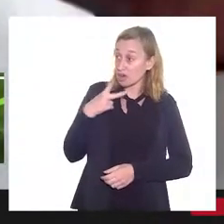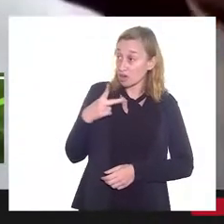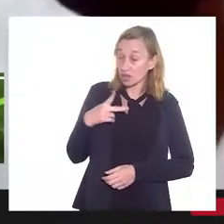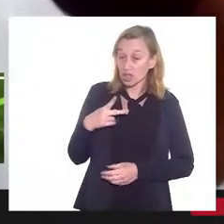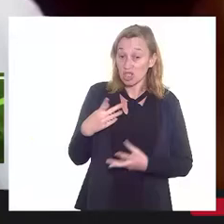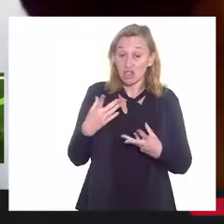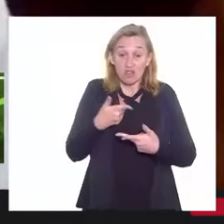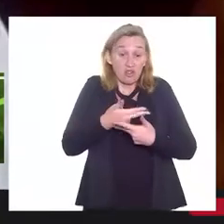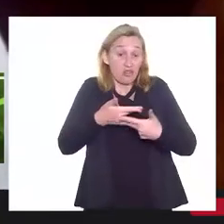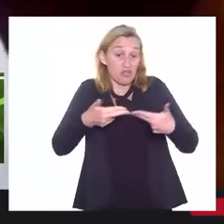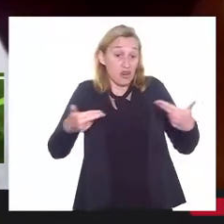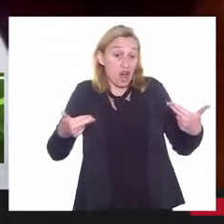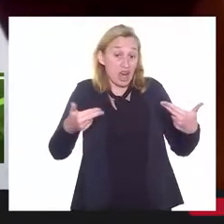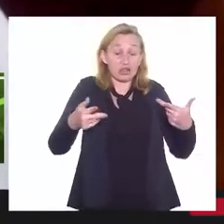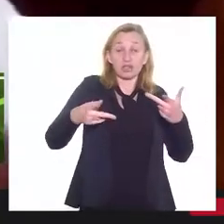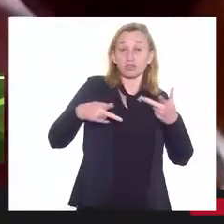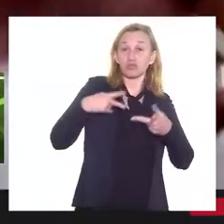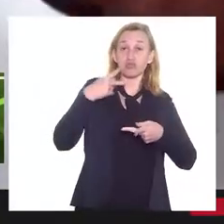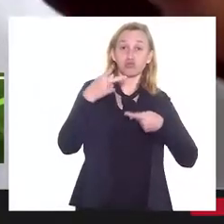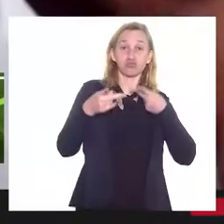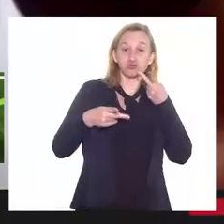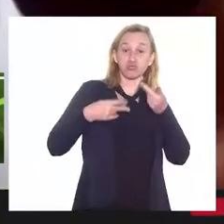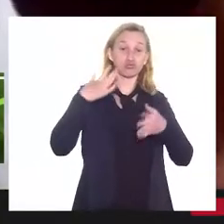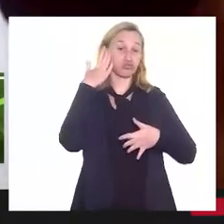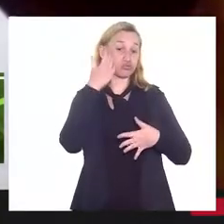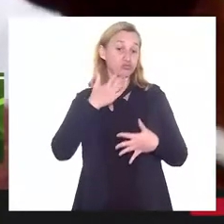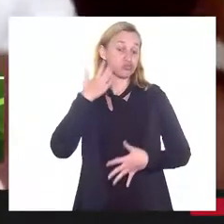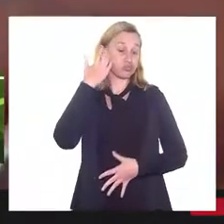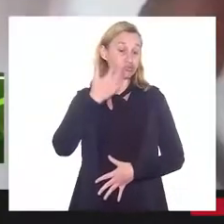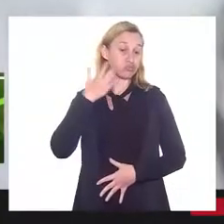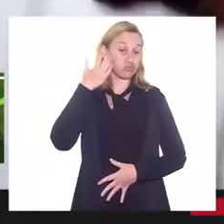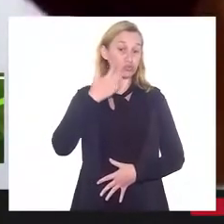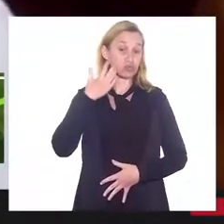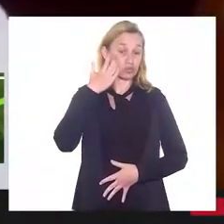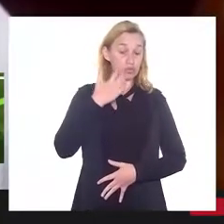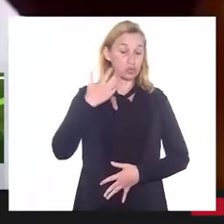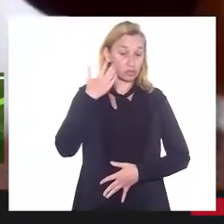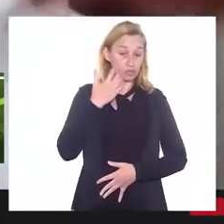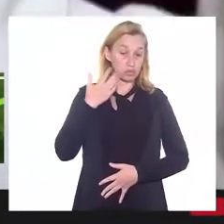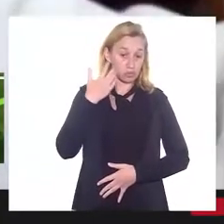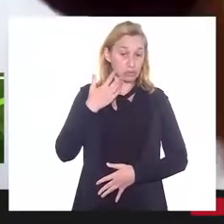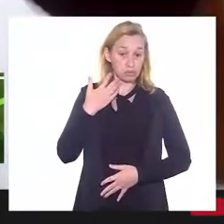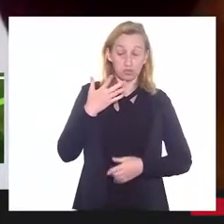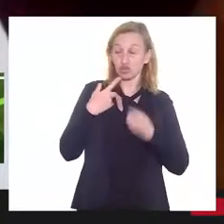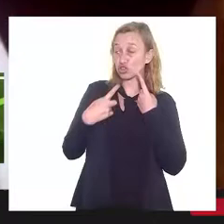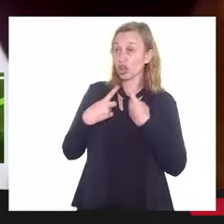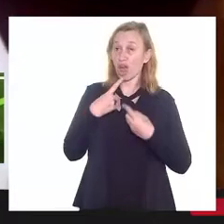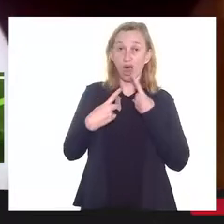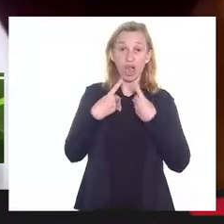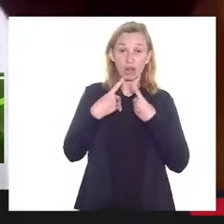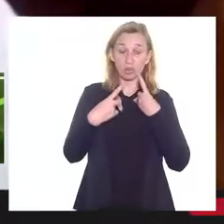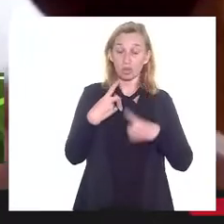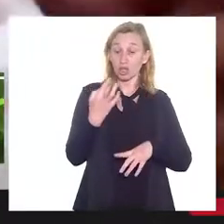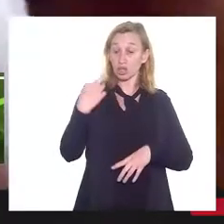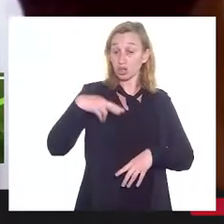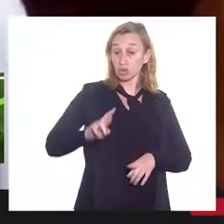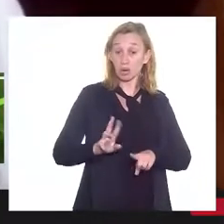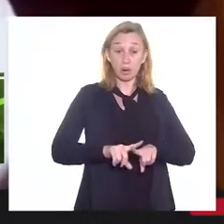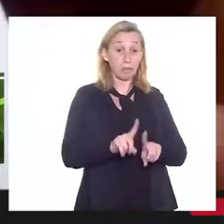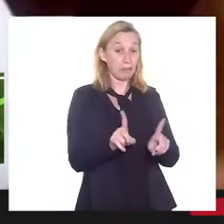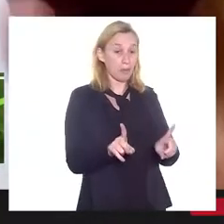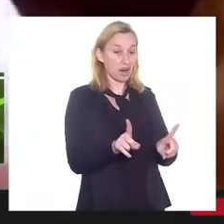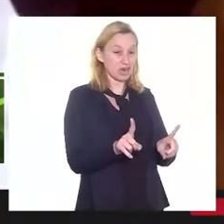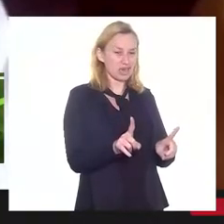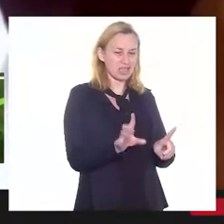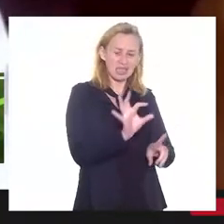muitos dos discursos de sabe as reúne para um diálogo inter-religioso mas na